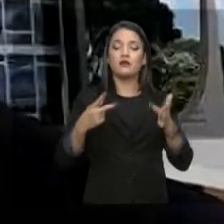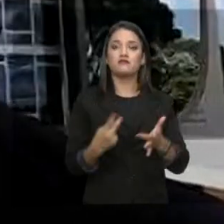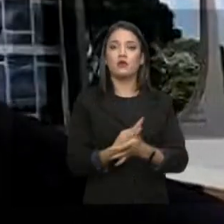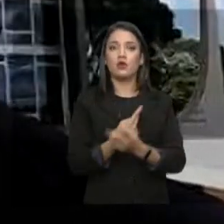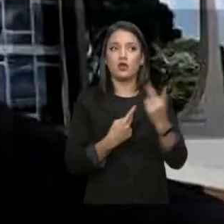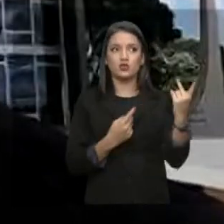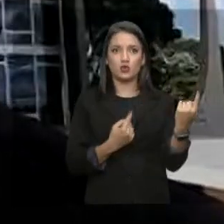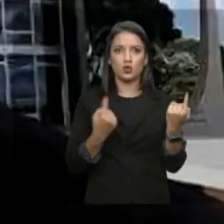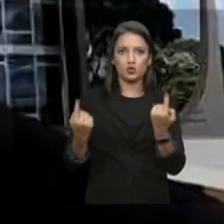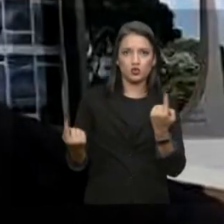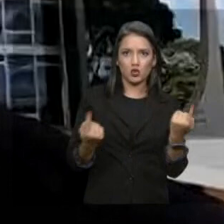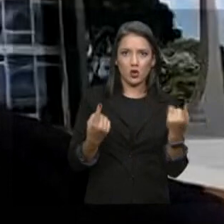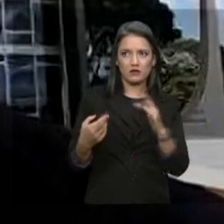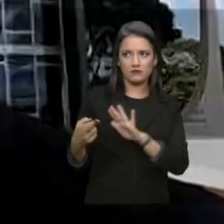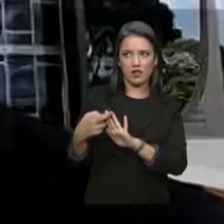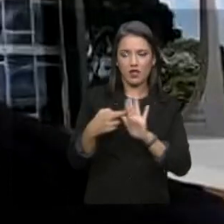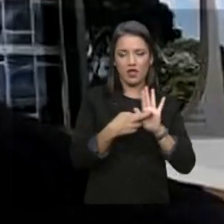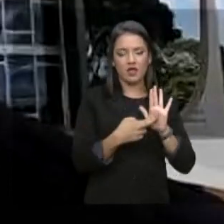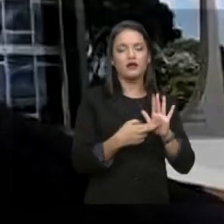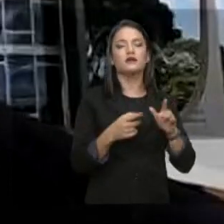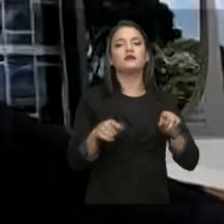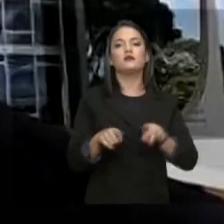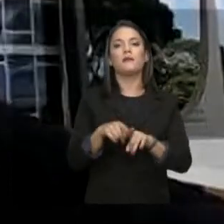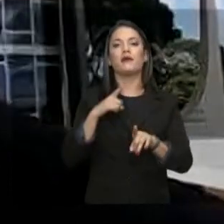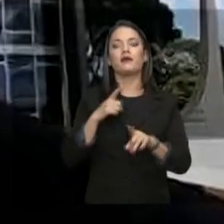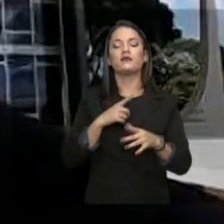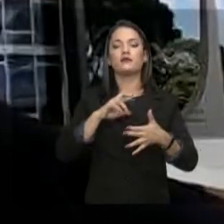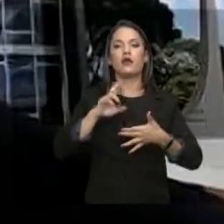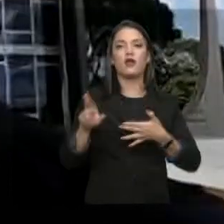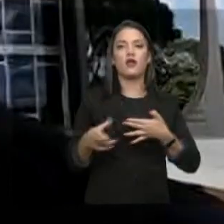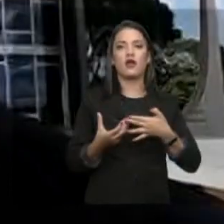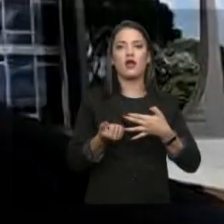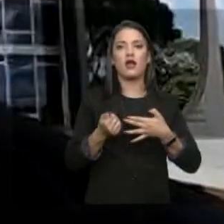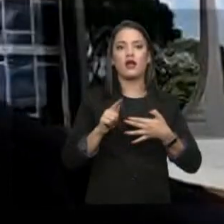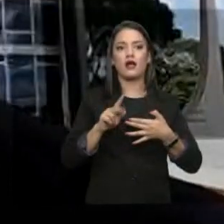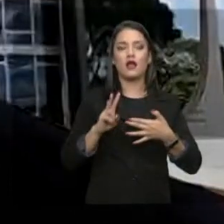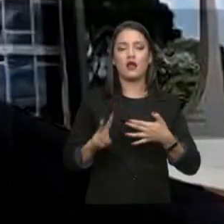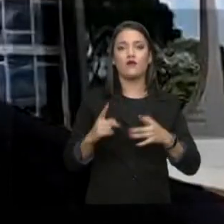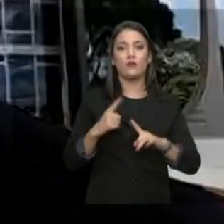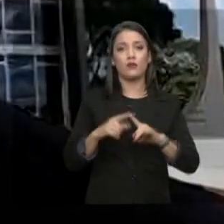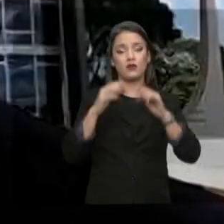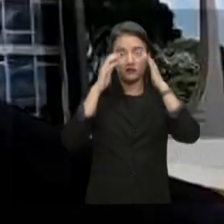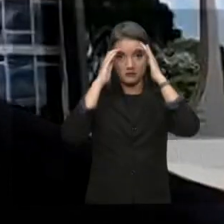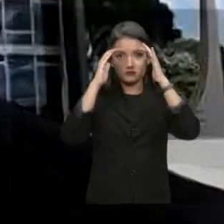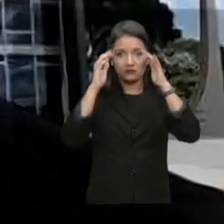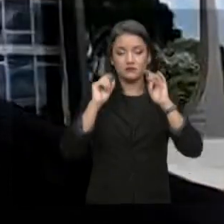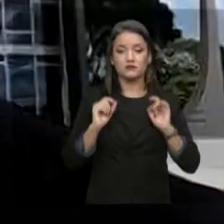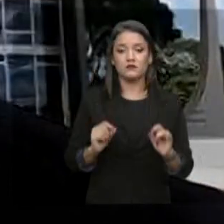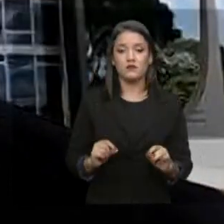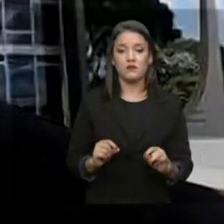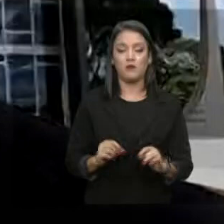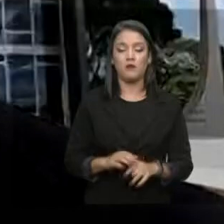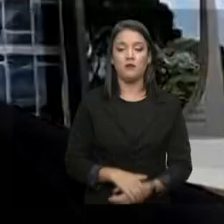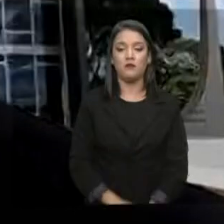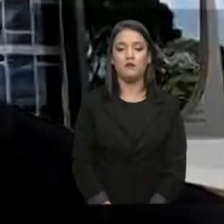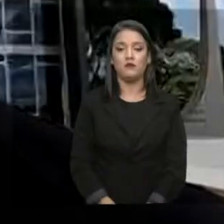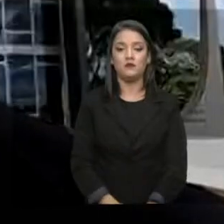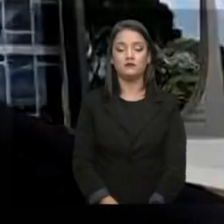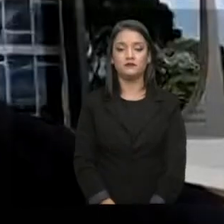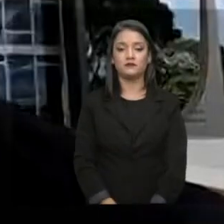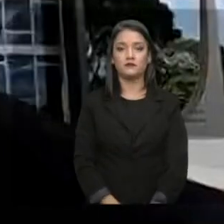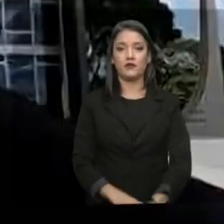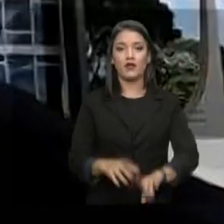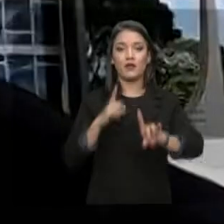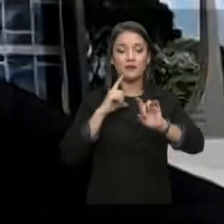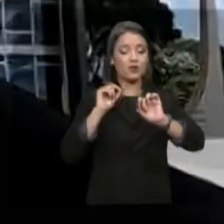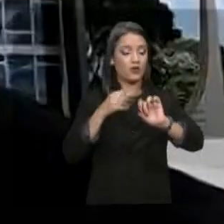dispositivos regimentais acima destacados, abrange também um agravo regimental, em atenção ao atendimento de se proceder à